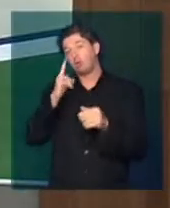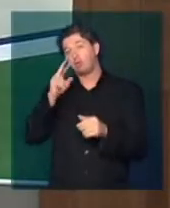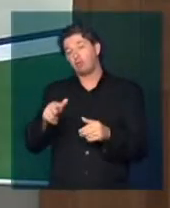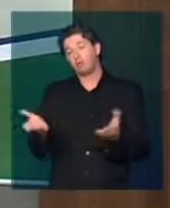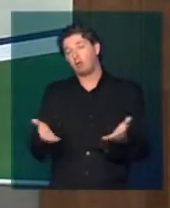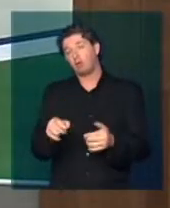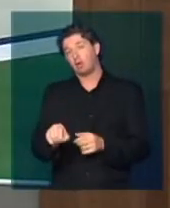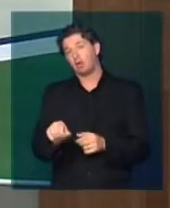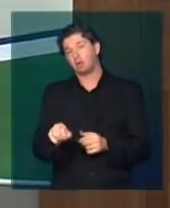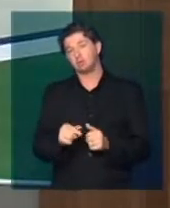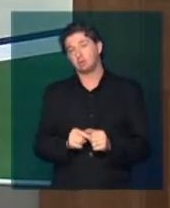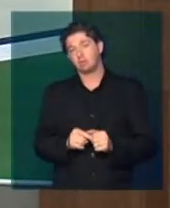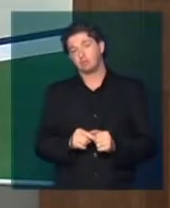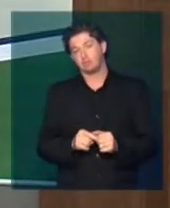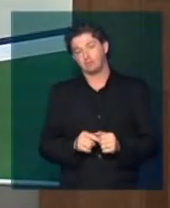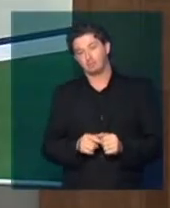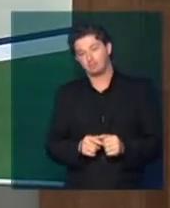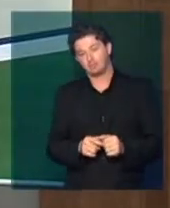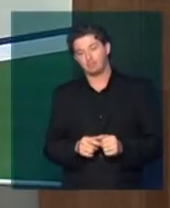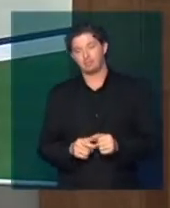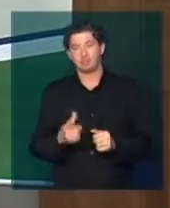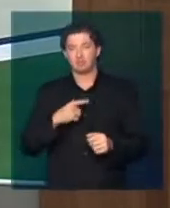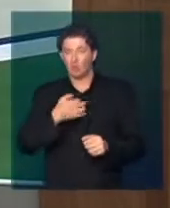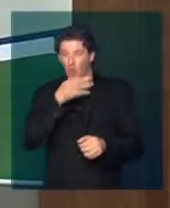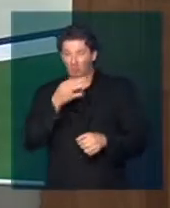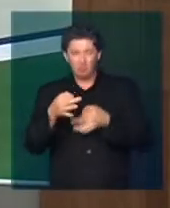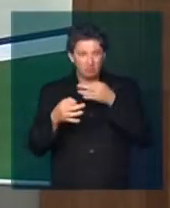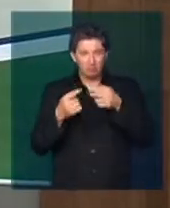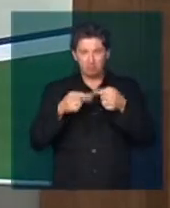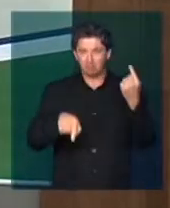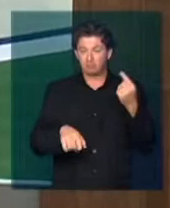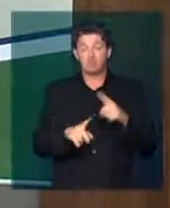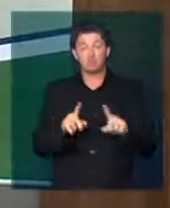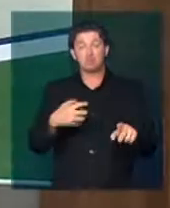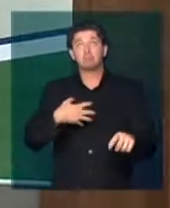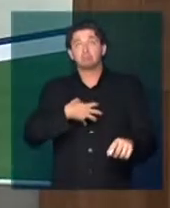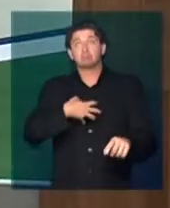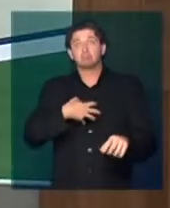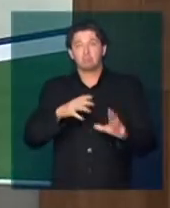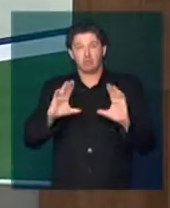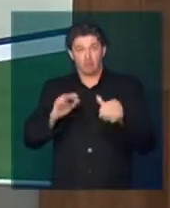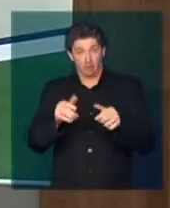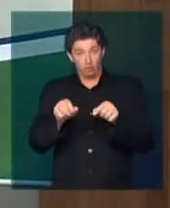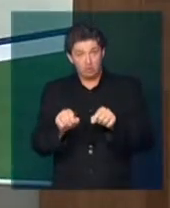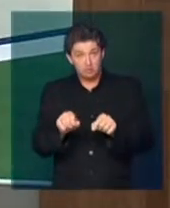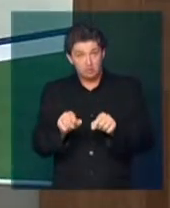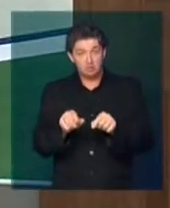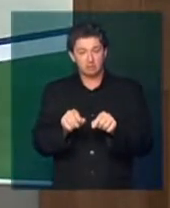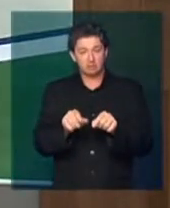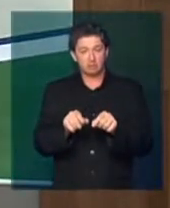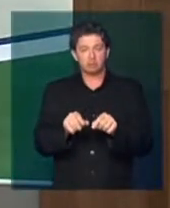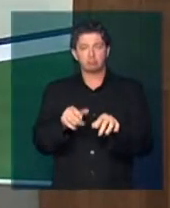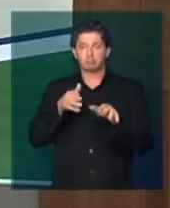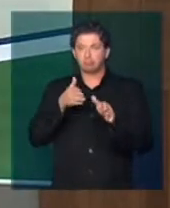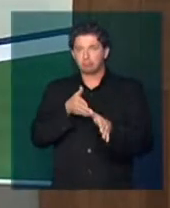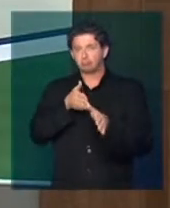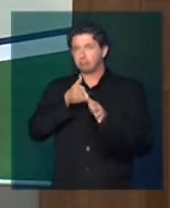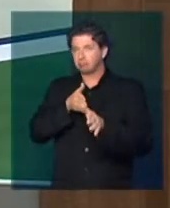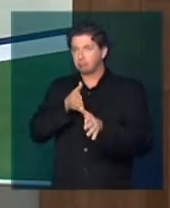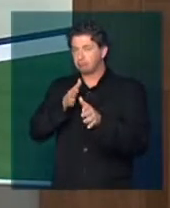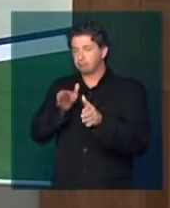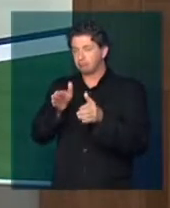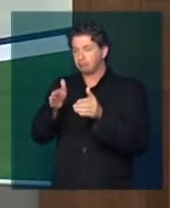daí? Há uma certa discordância, mas eu sinto que a comissão marcha para